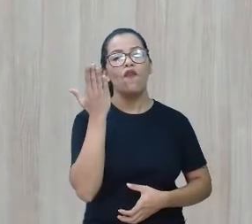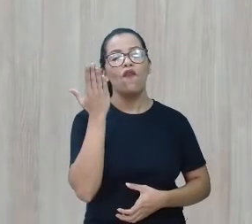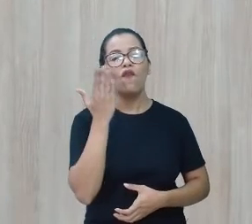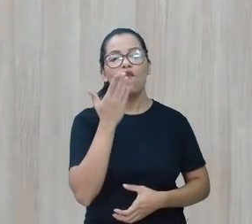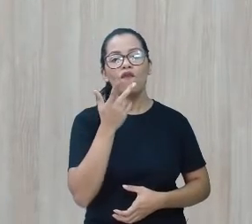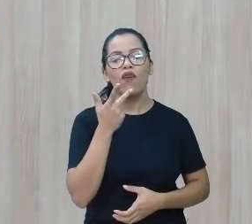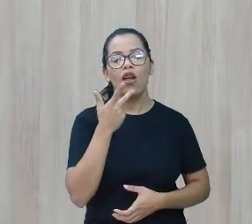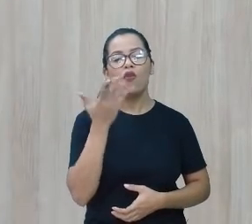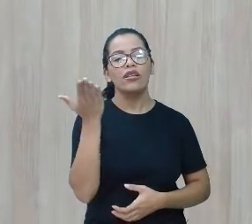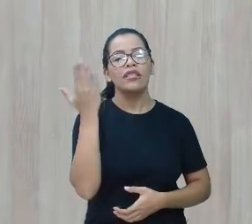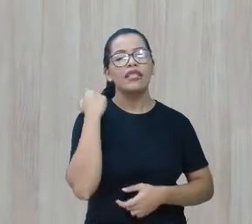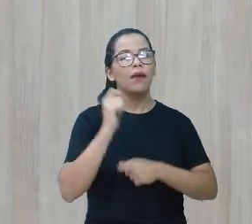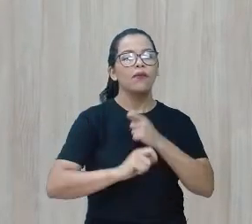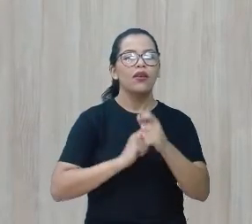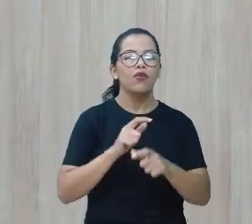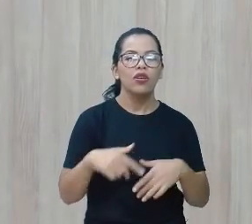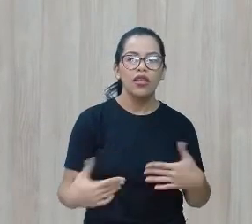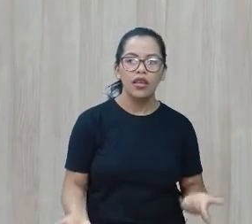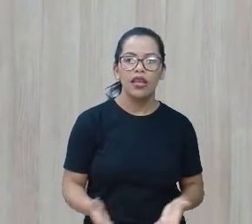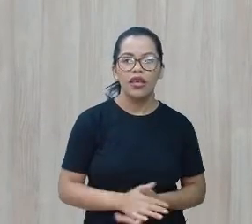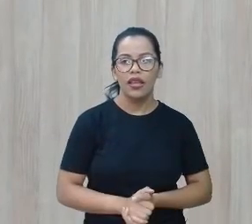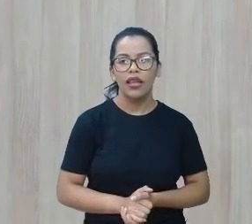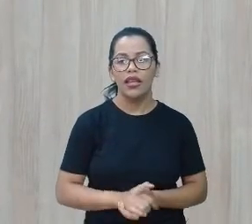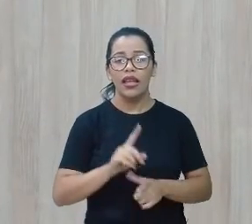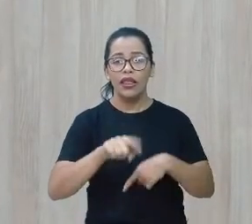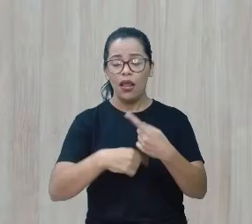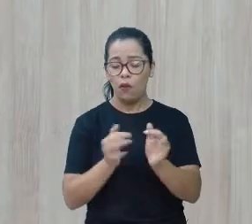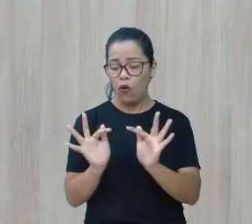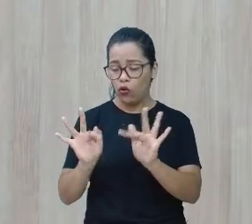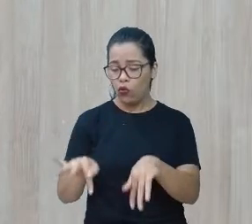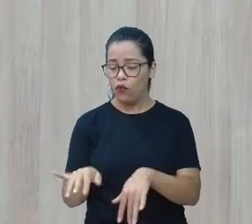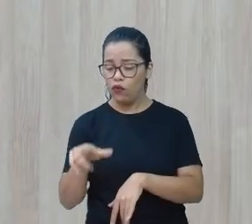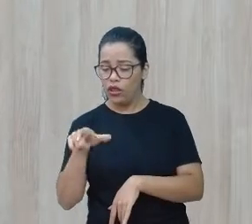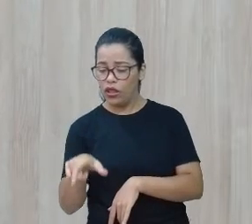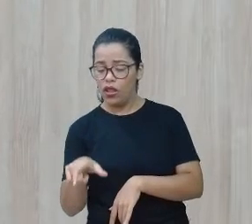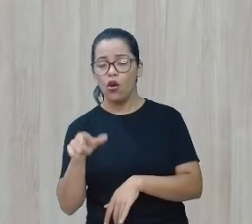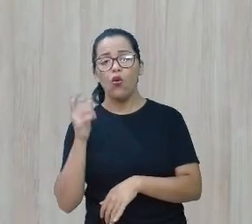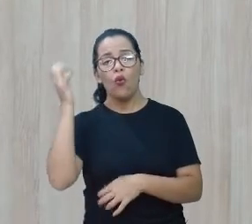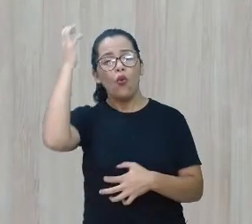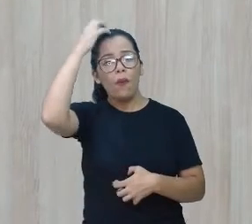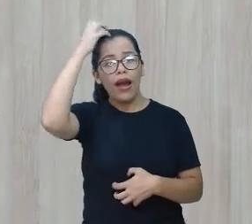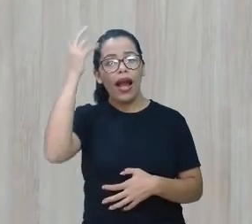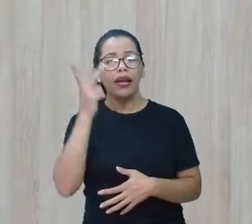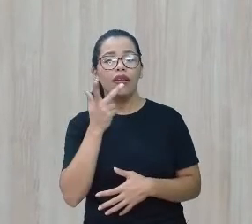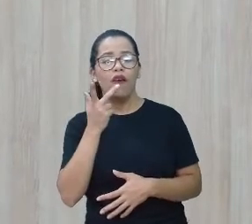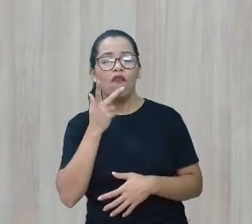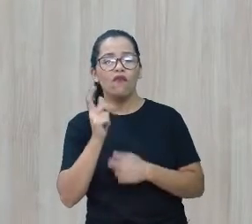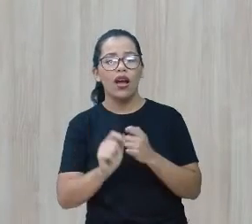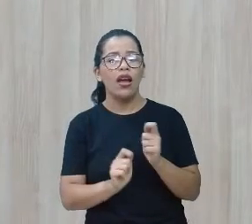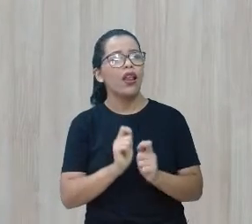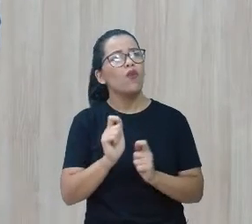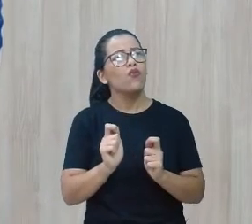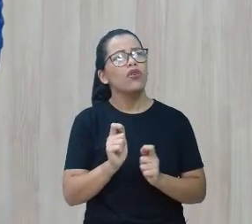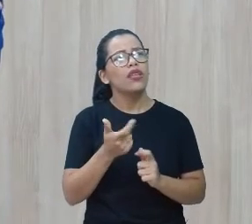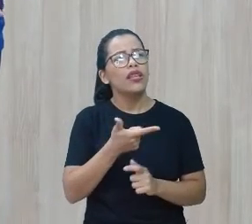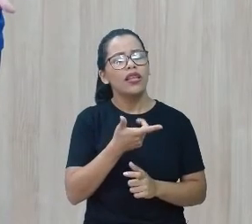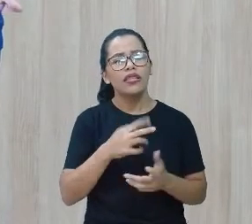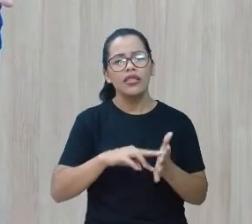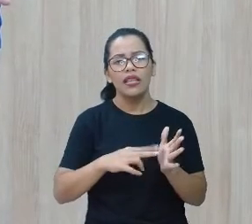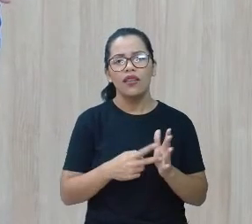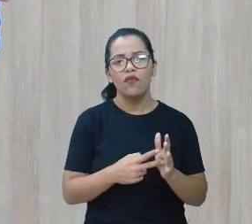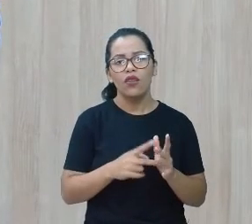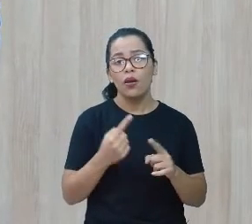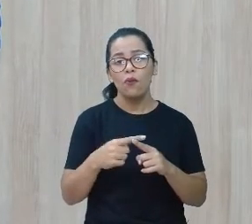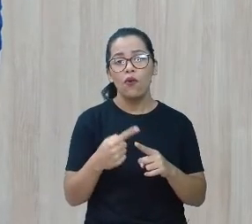quando chega aqui no final, ele diz o que é que ele quis dizer com isso. Então, de fato, ele não entendeu a ideia do que significava